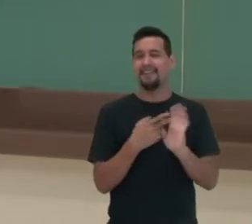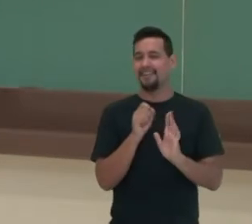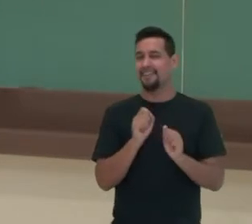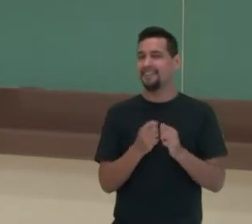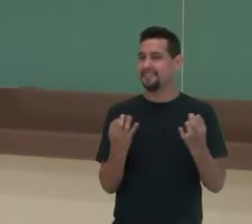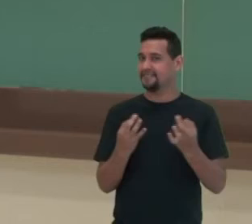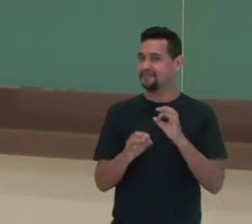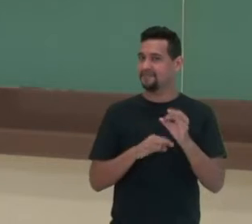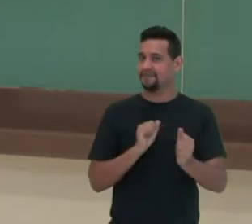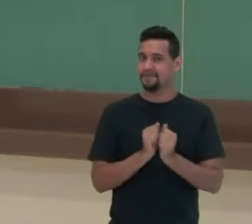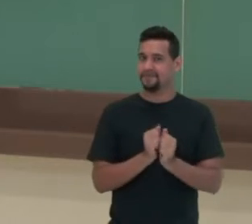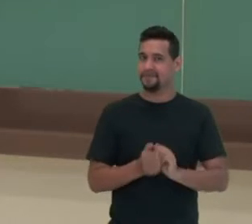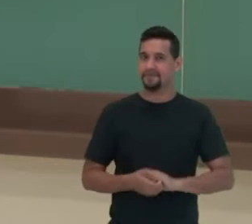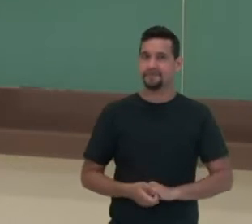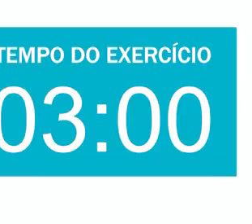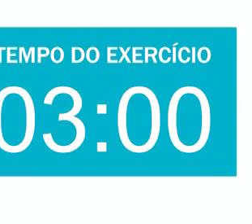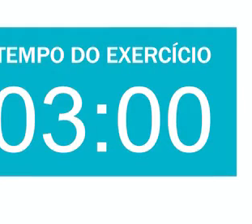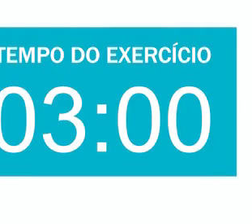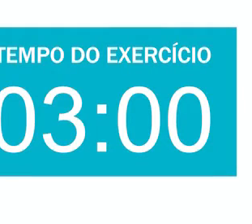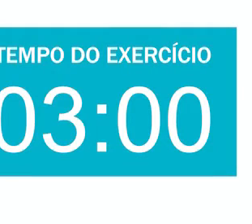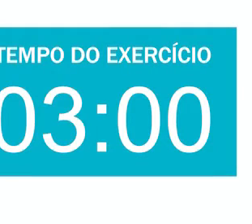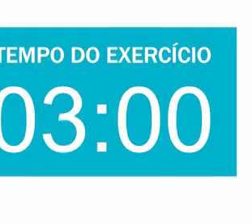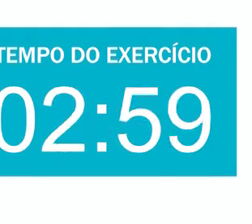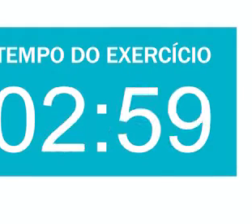corrigimos juntos.